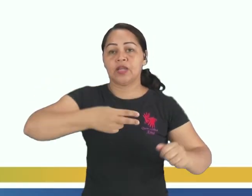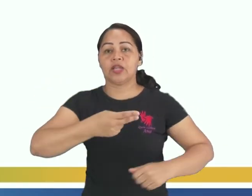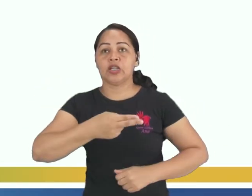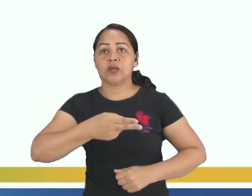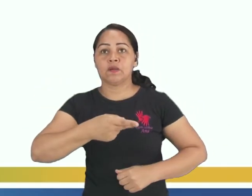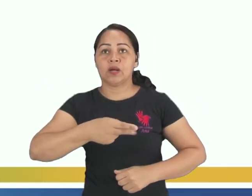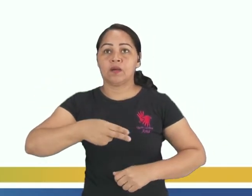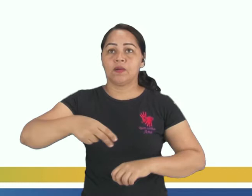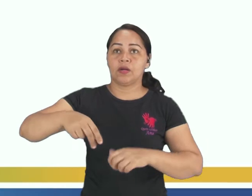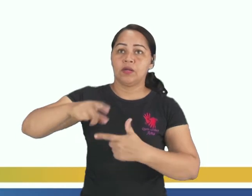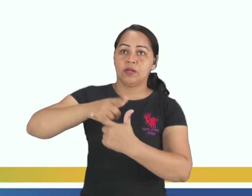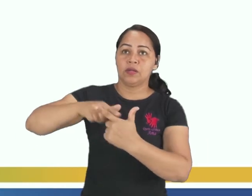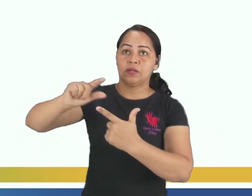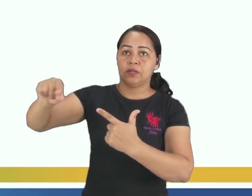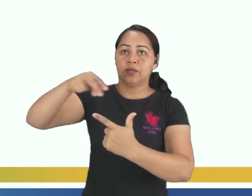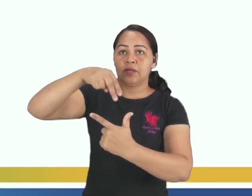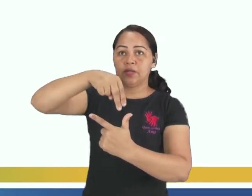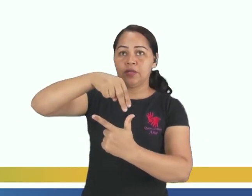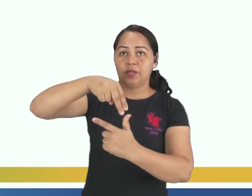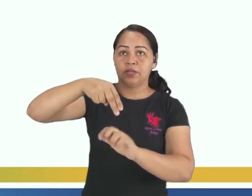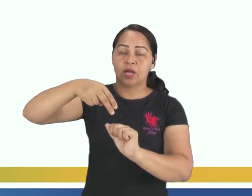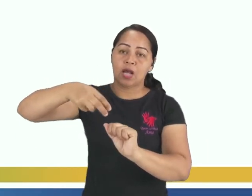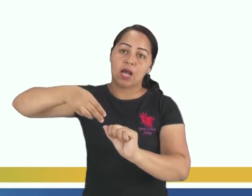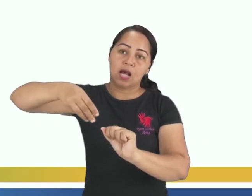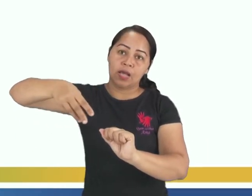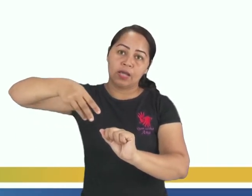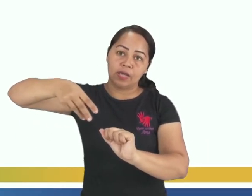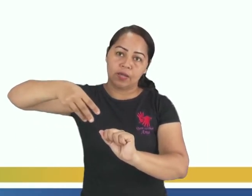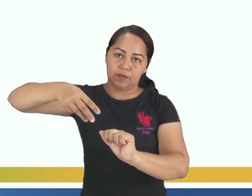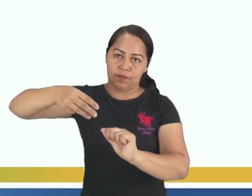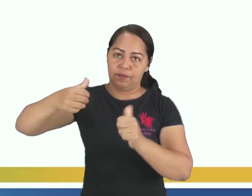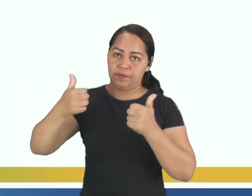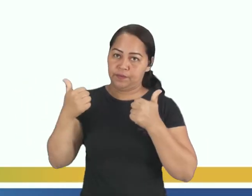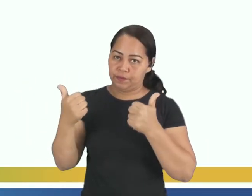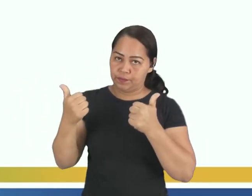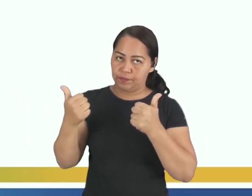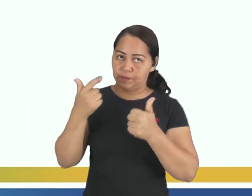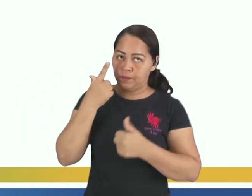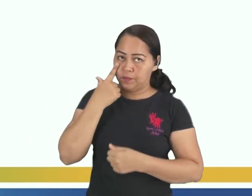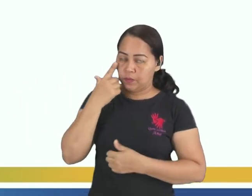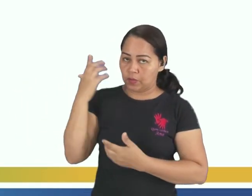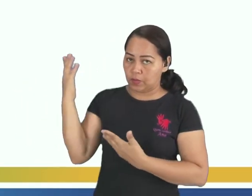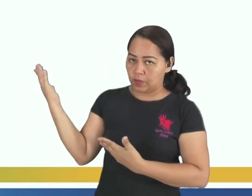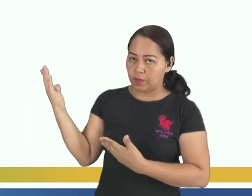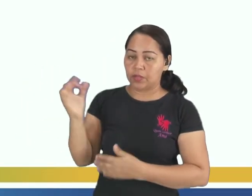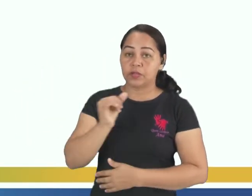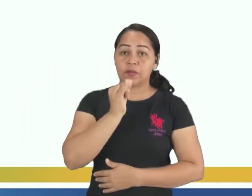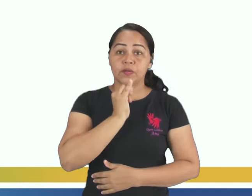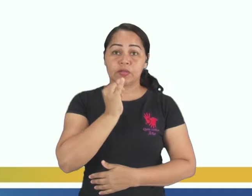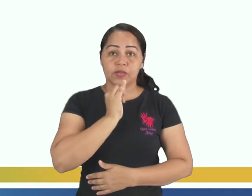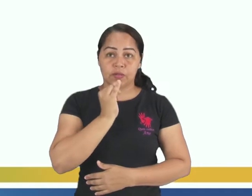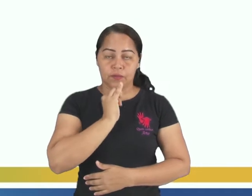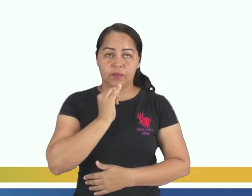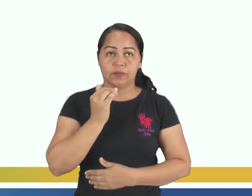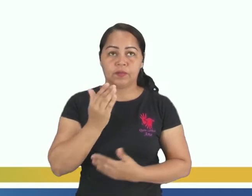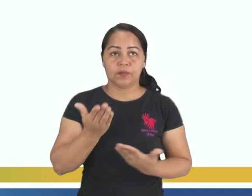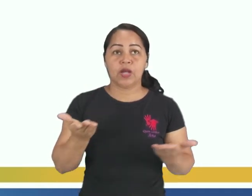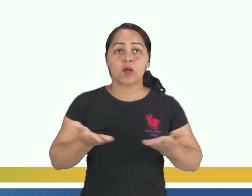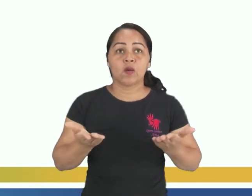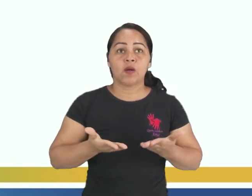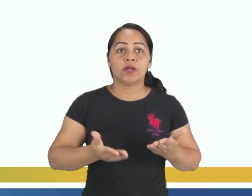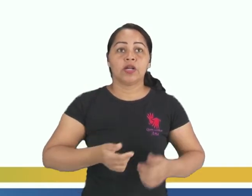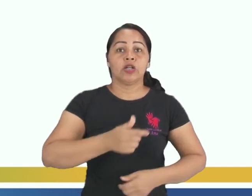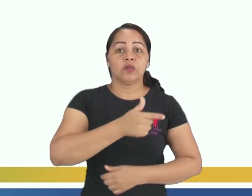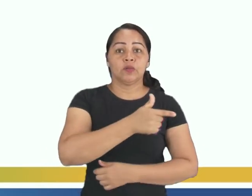a m, certo? Vamos usar essa definição aí para resolver o exercício. Então, o primeiro exemplo, nós temos 2 elevado a 1